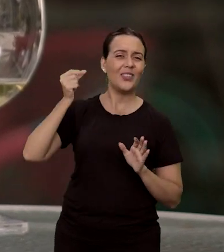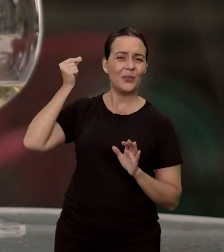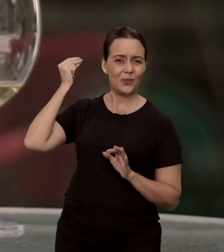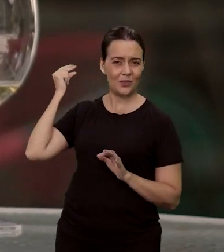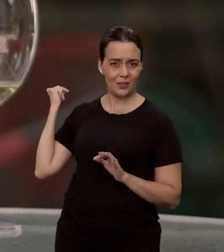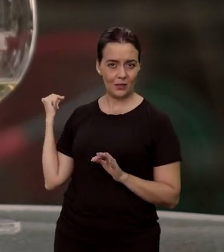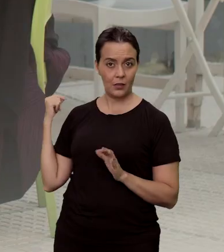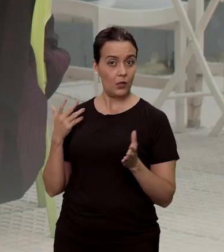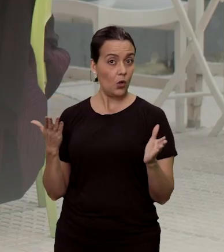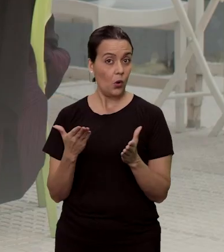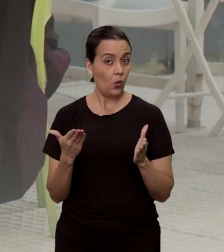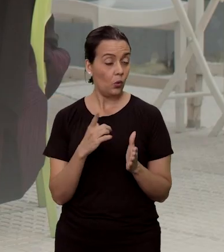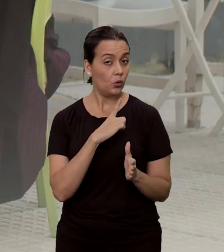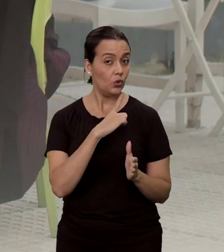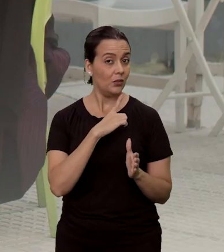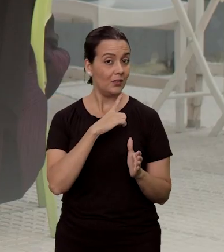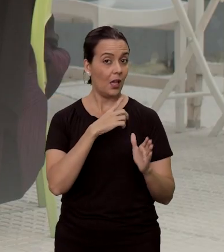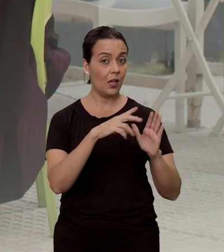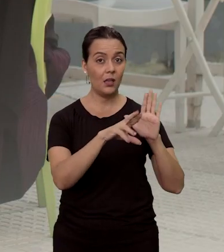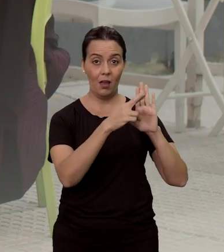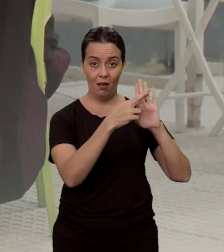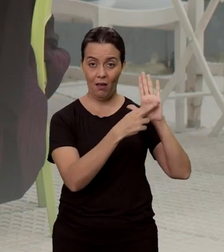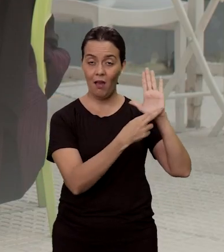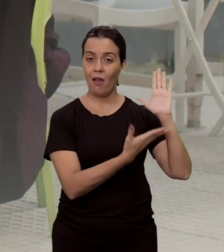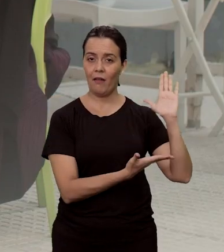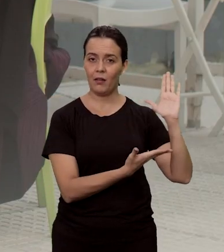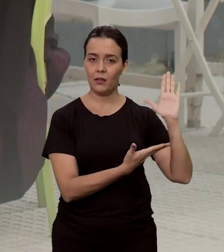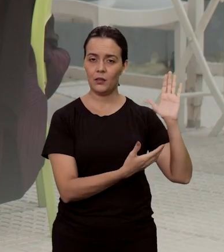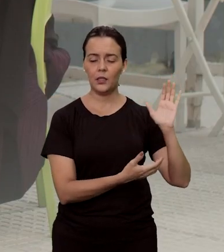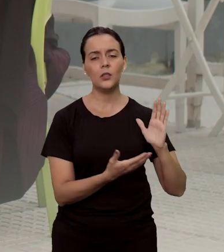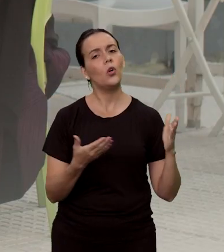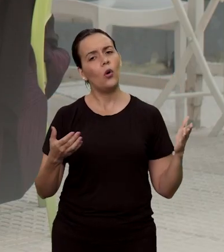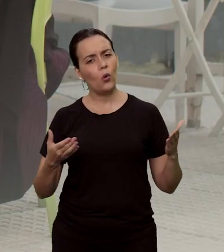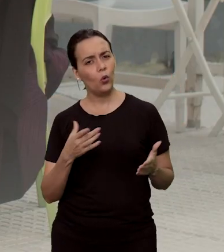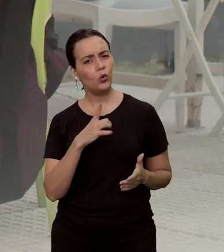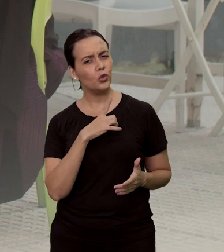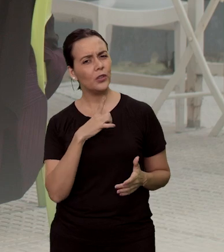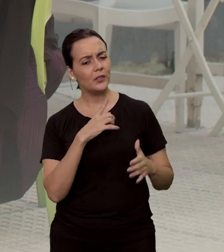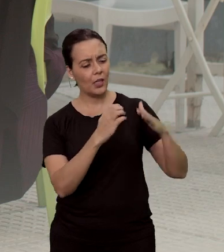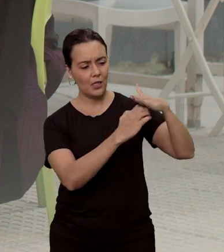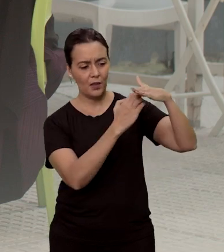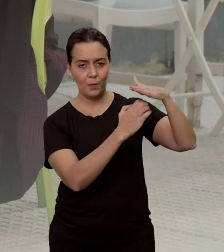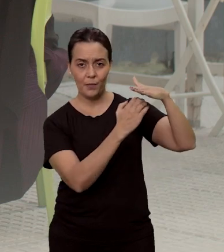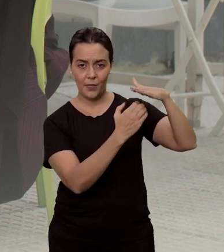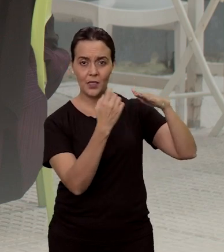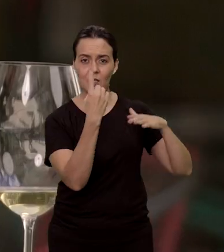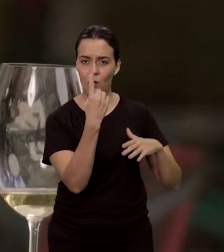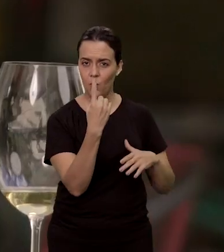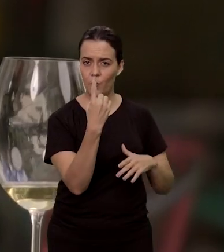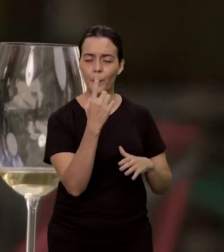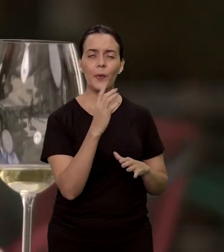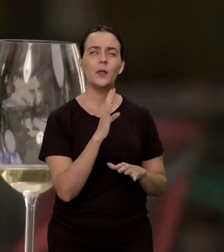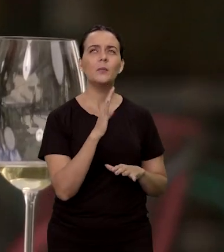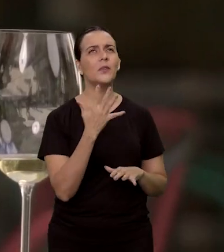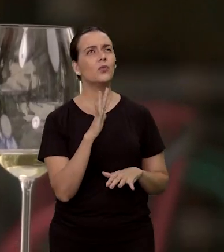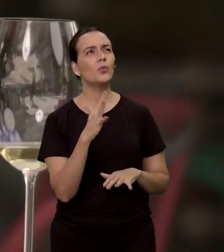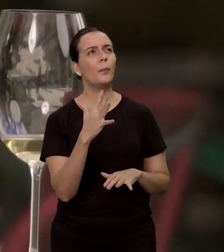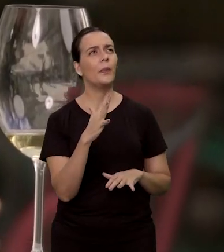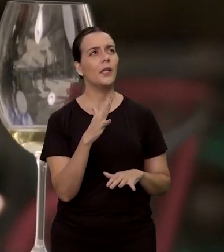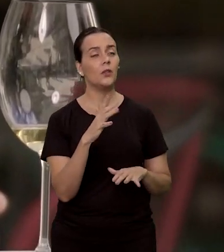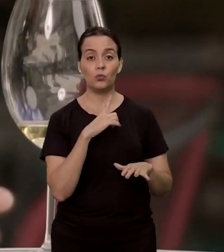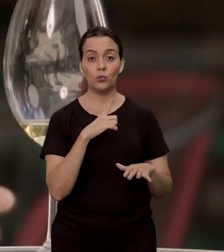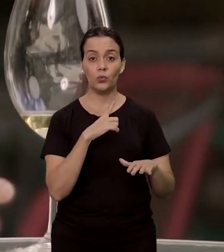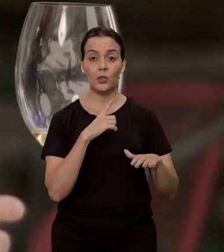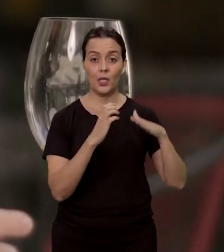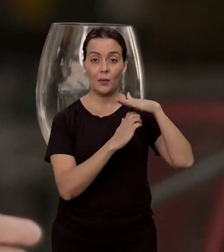algumas métricas objetivas. Nós acabamos de recertificar, na verdade, uma das empresas no Sistema B. Hoje são mais ou menos 500 empresas no